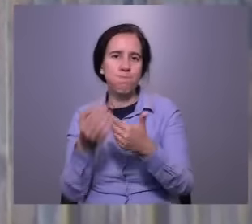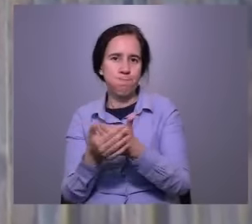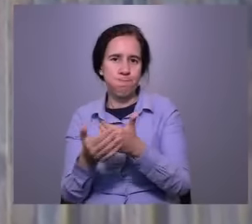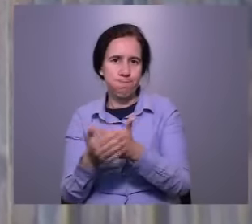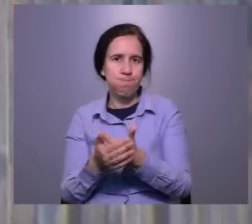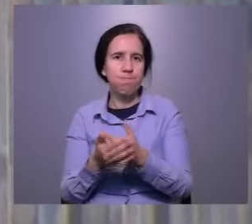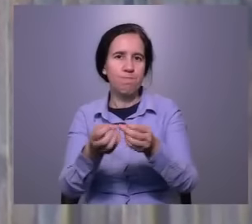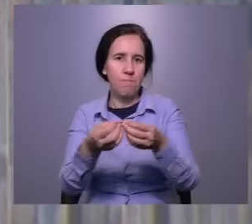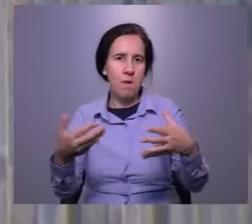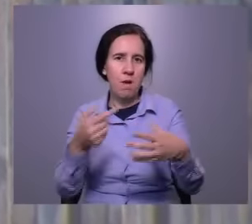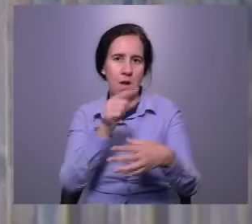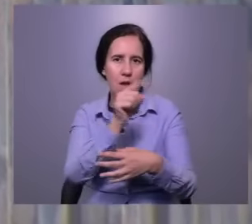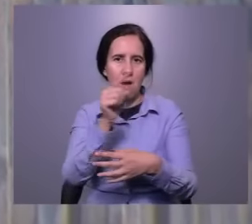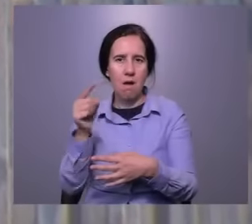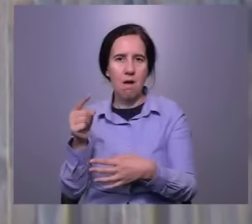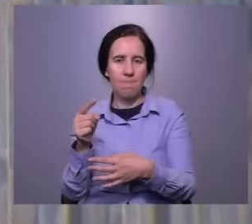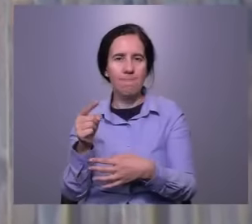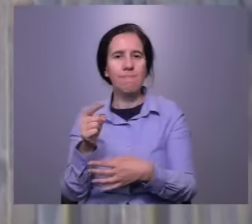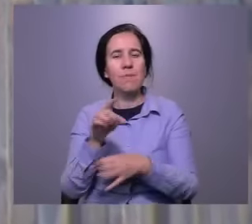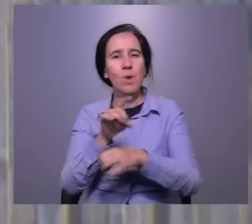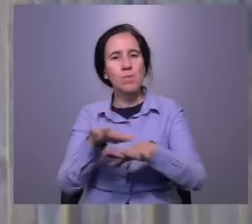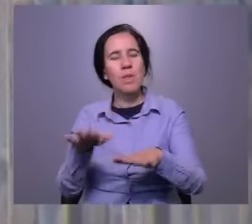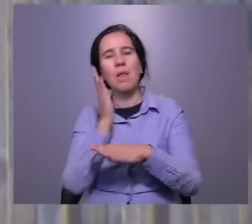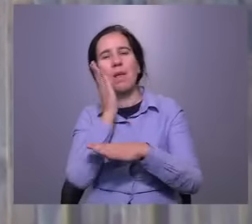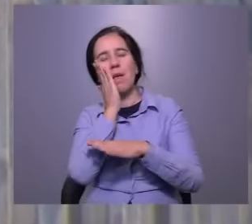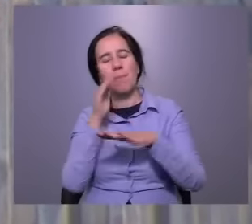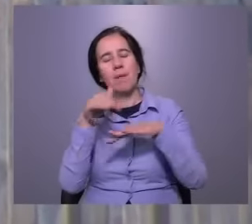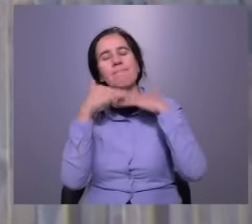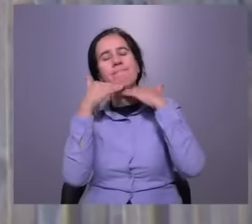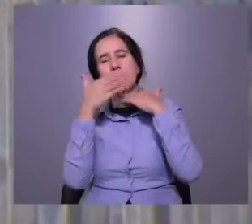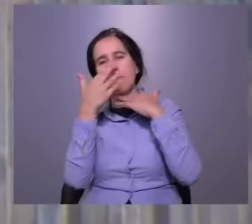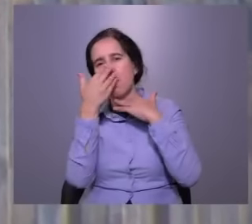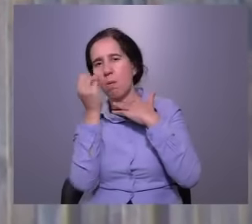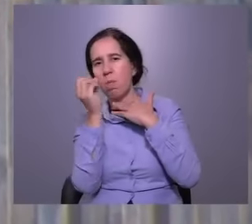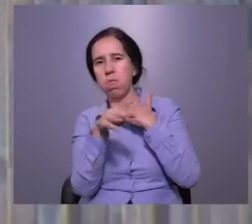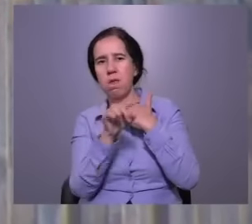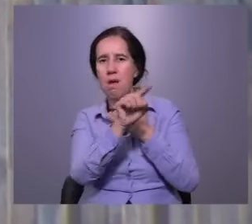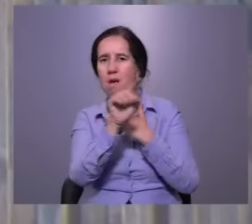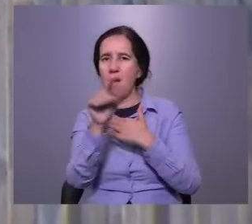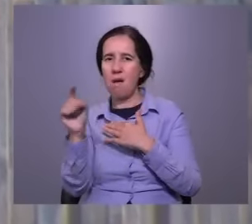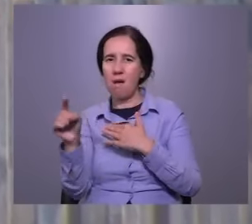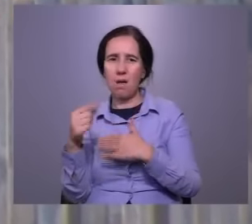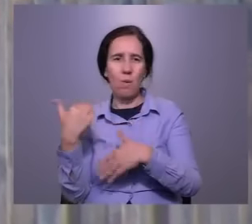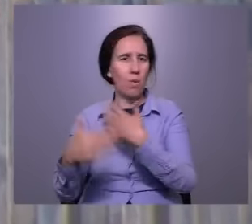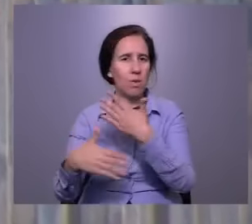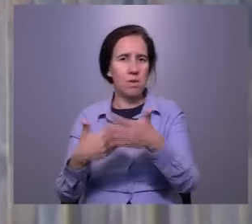graves dificuldades por não terem condições de vida depois de uma vida de trabalho.